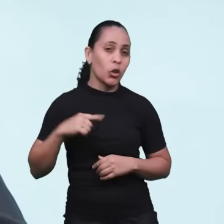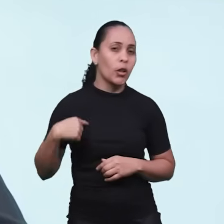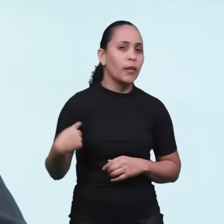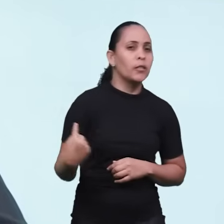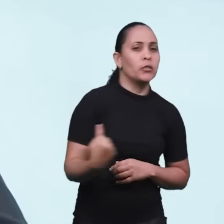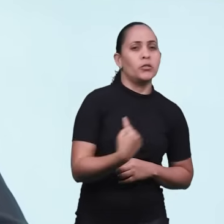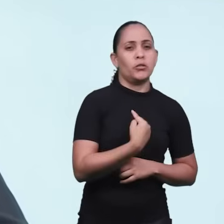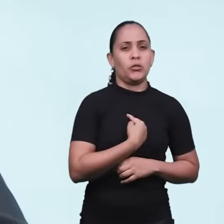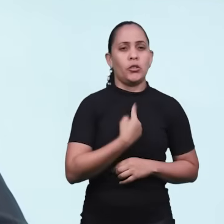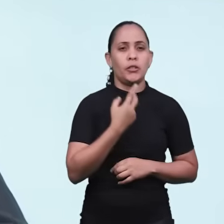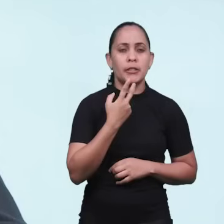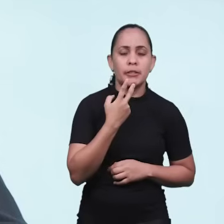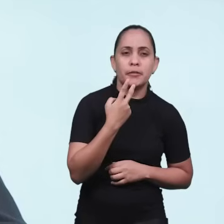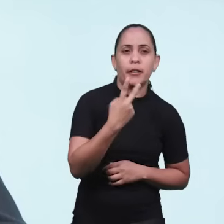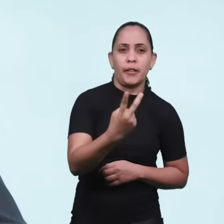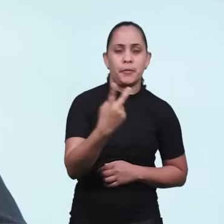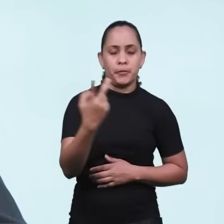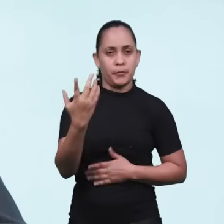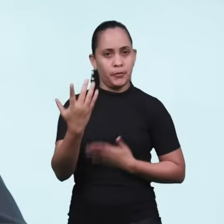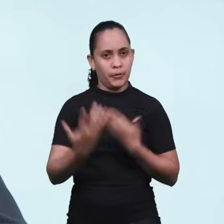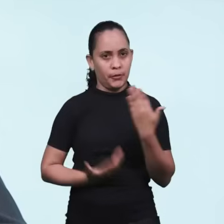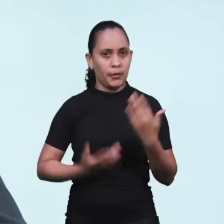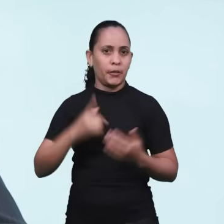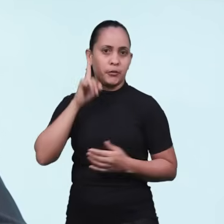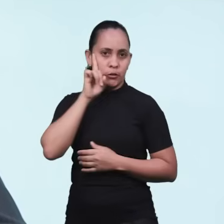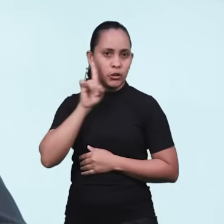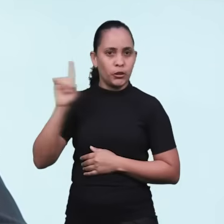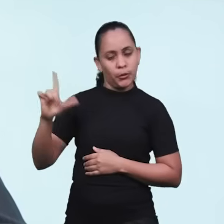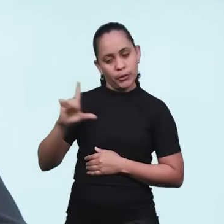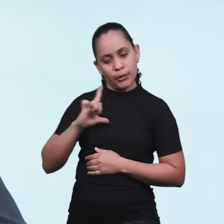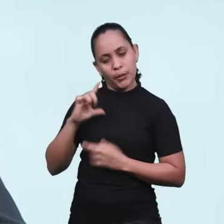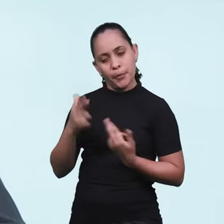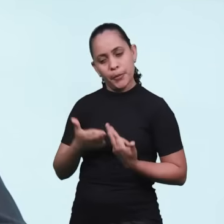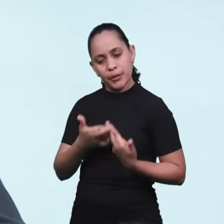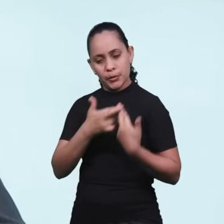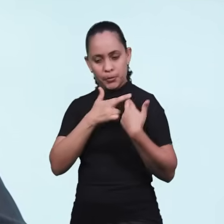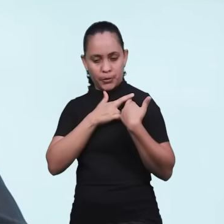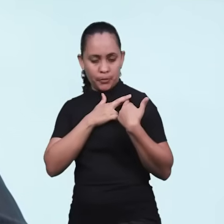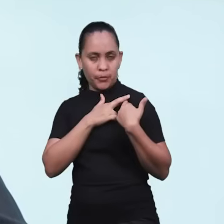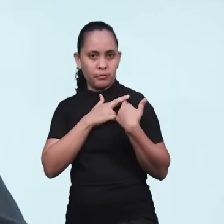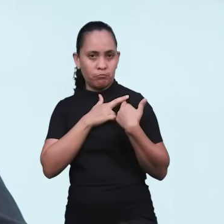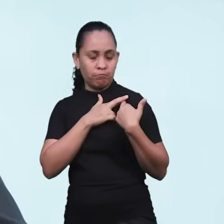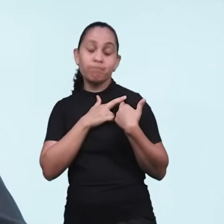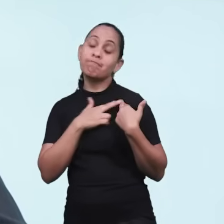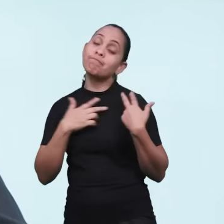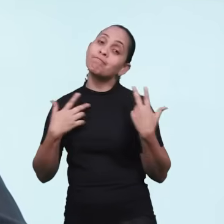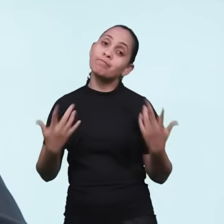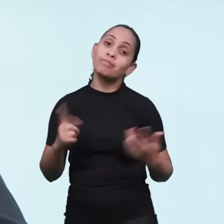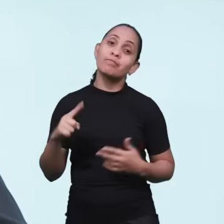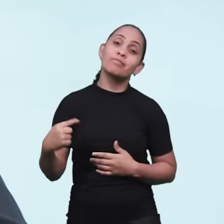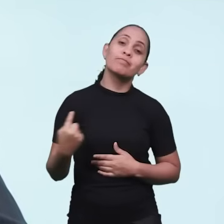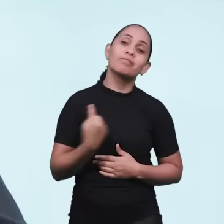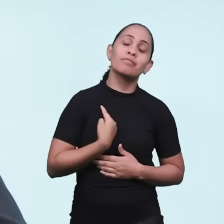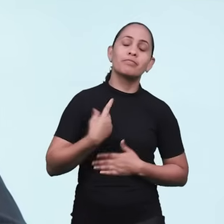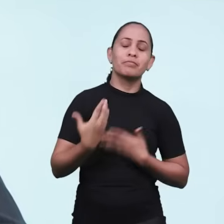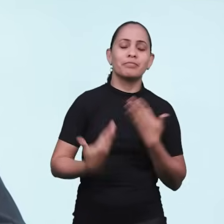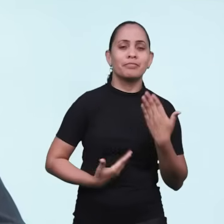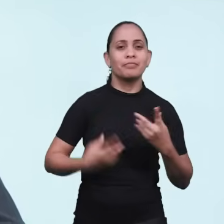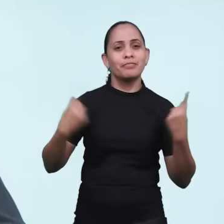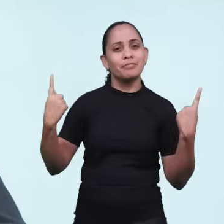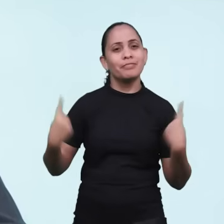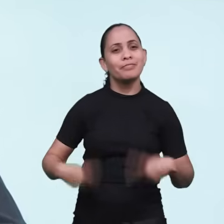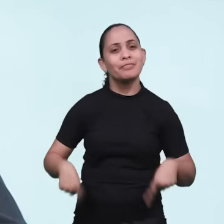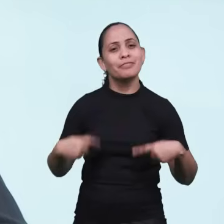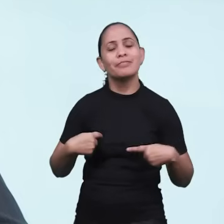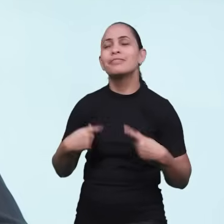servo, há uma responsabilidade também muito grande sobre isso, né? Quando nós dizemos que somos